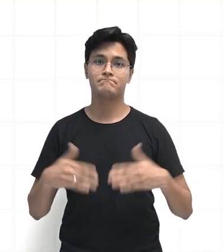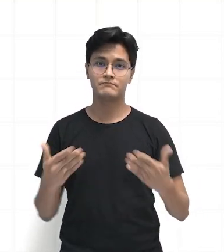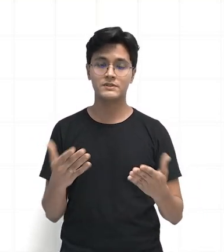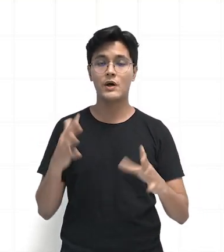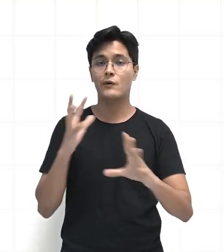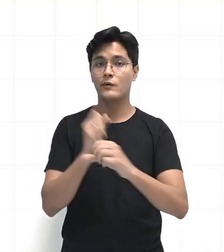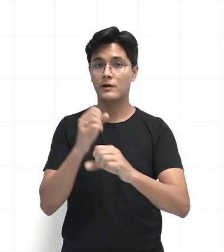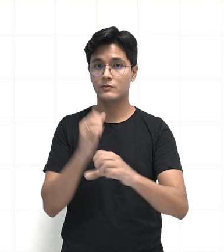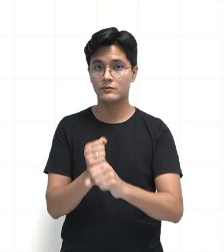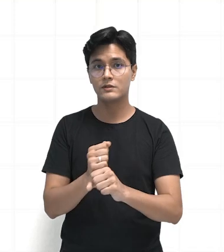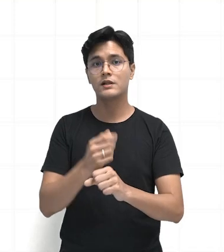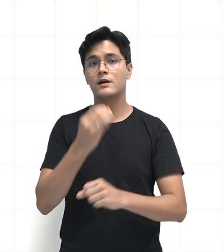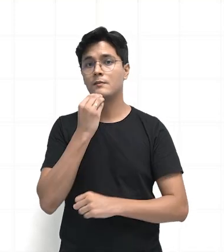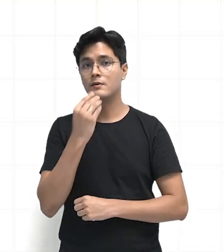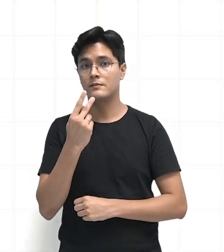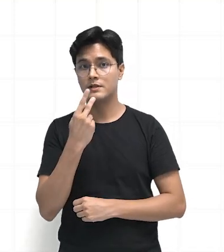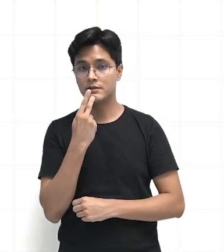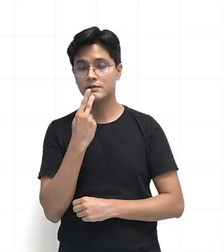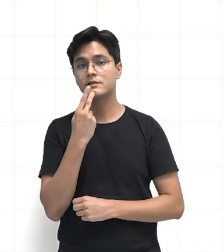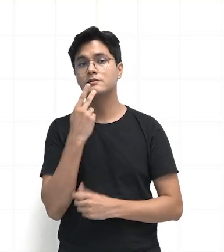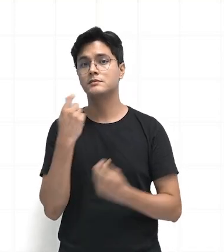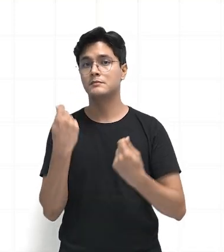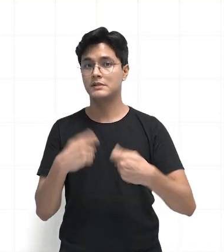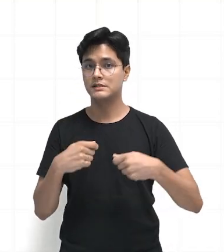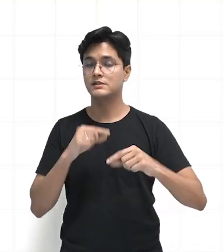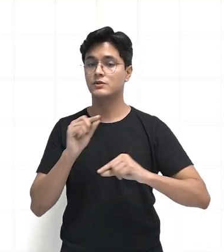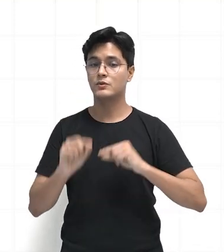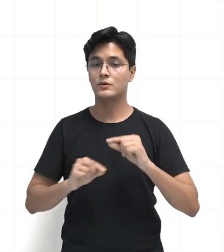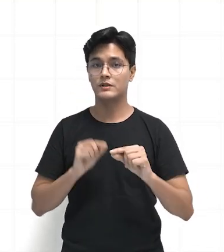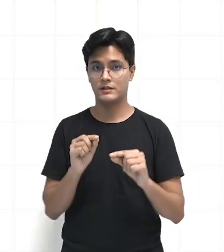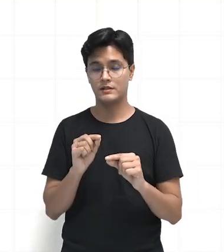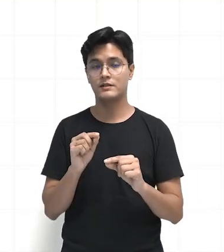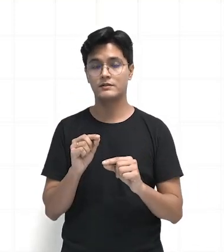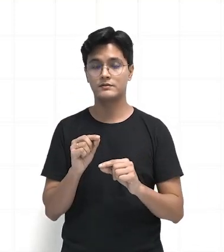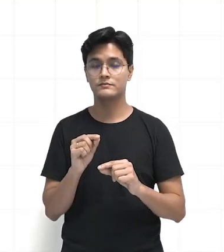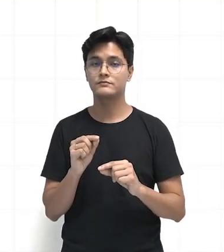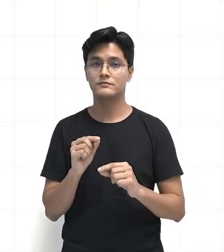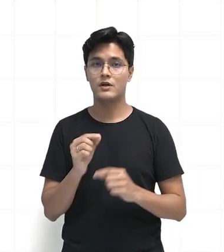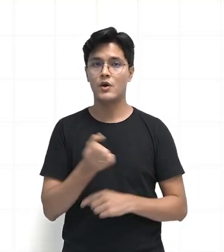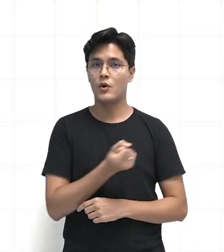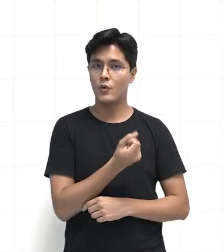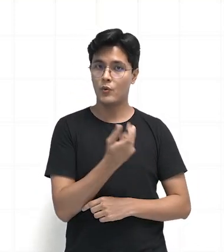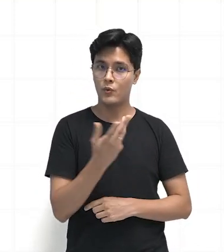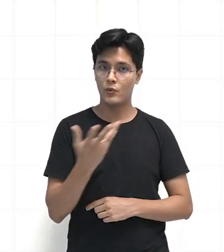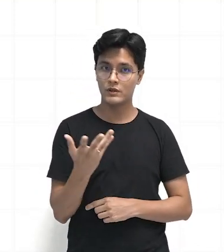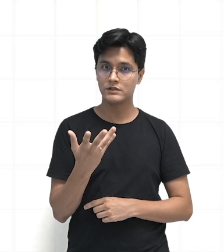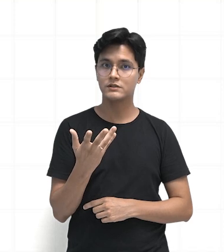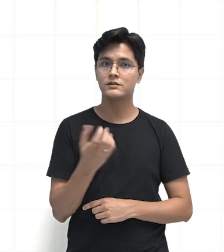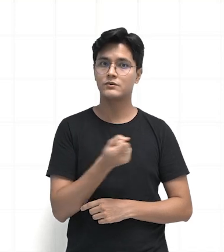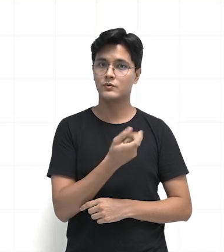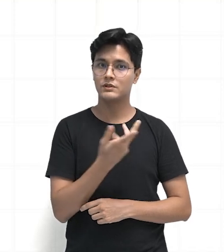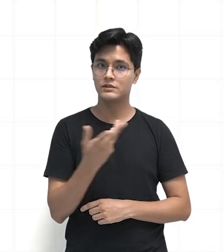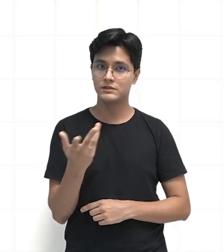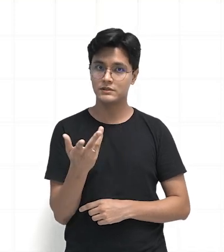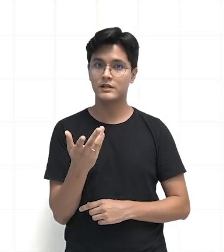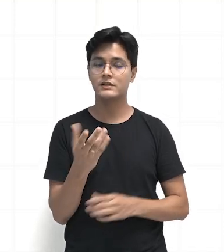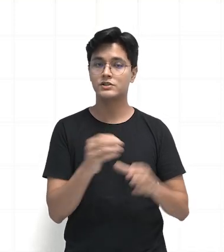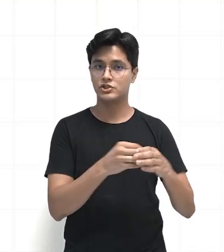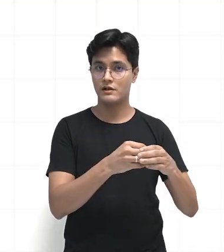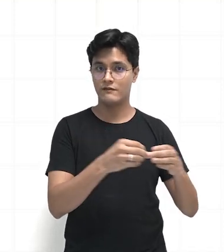calcular a probabilidade é eu fazer a divisão entre o número de elementos do evento